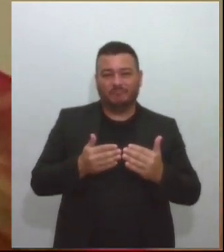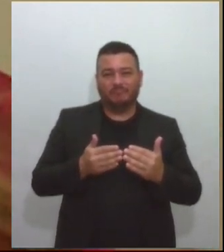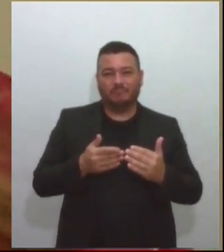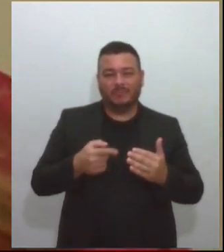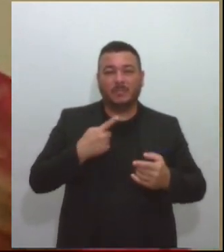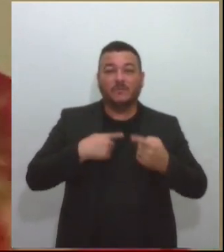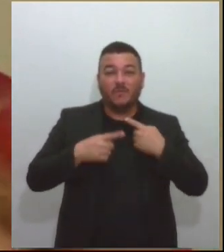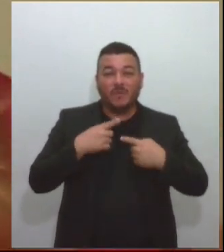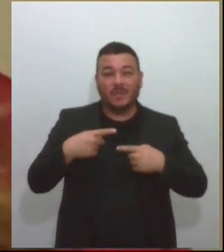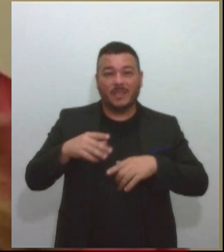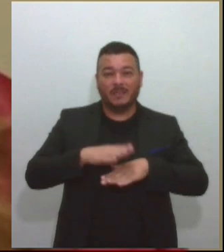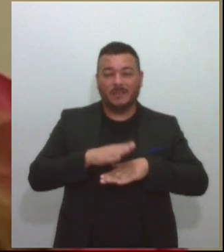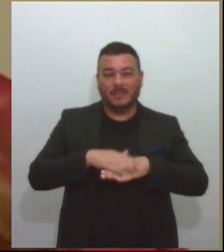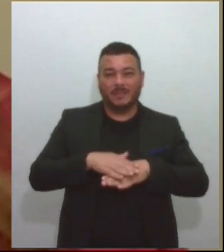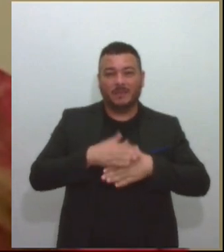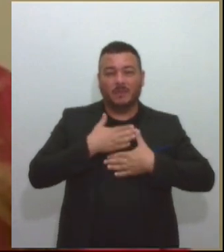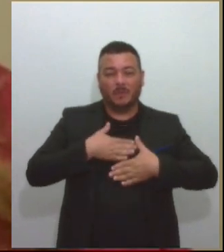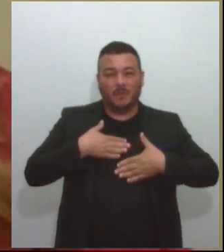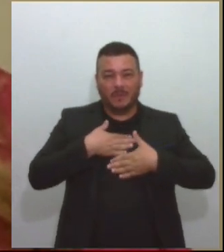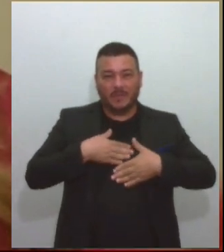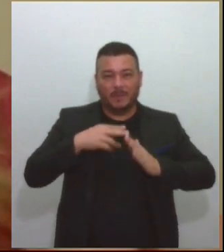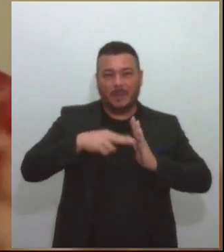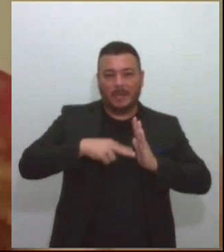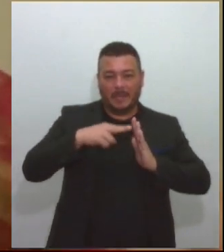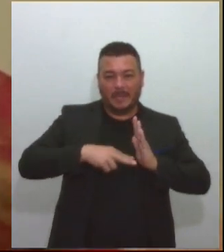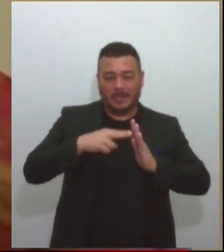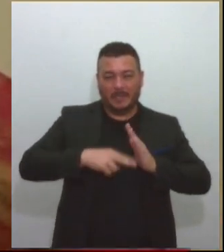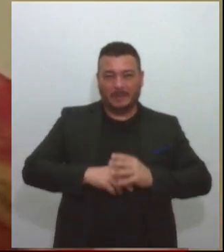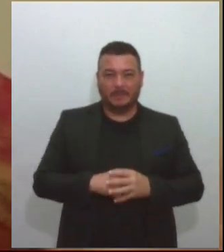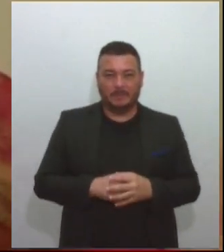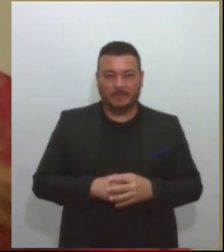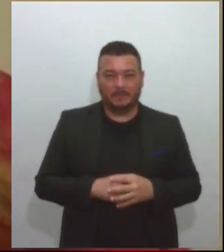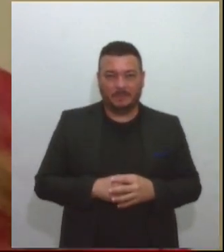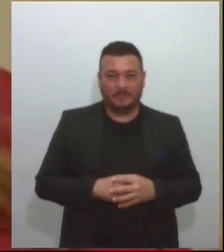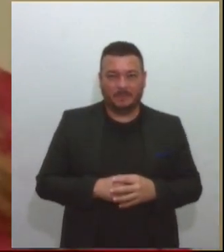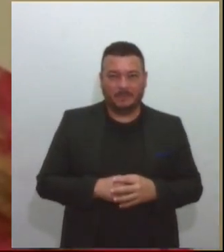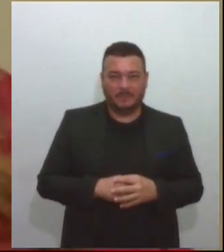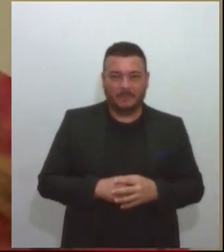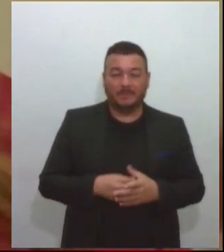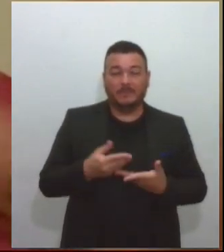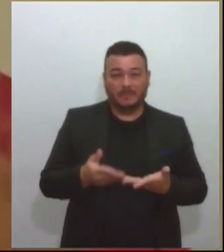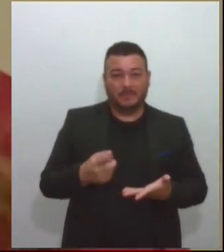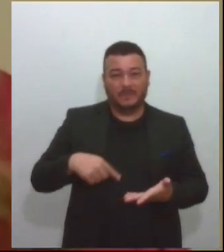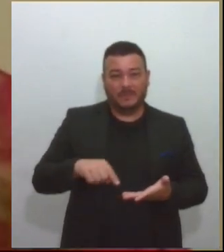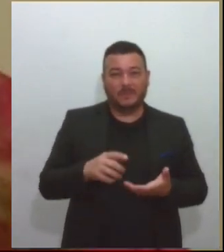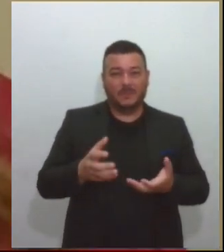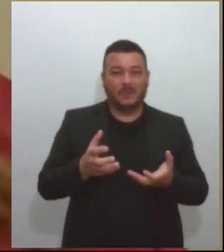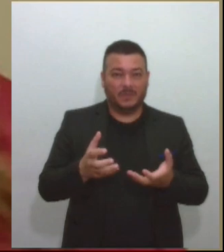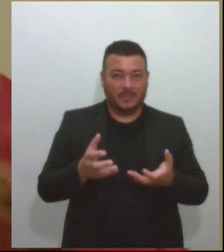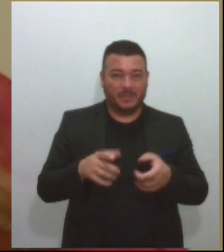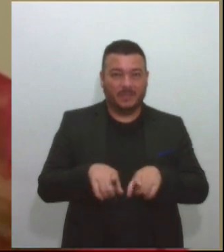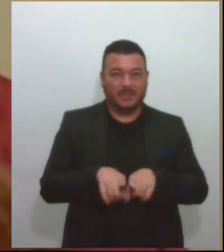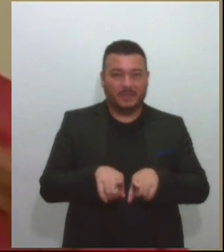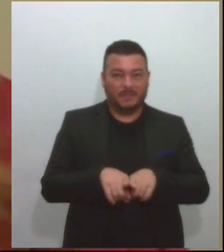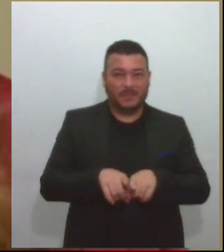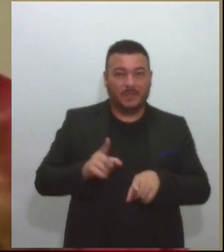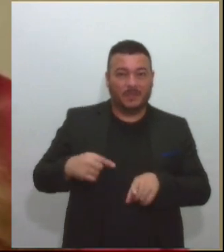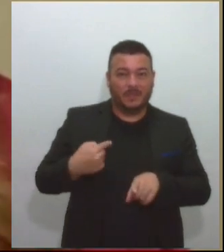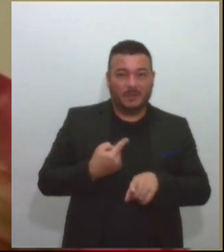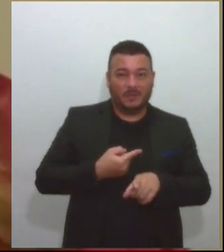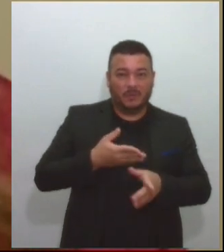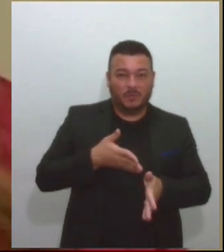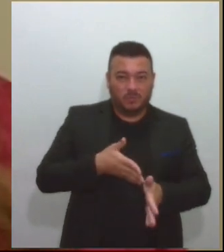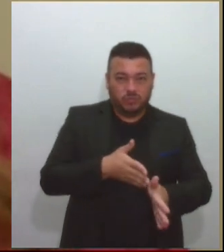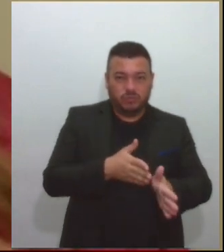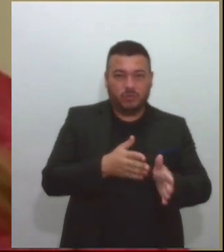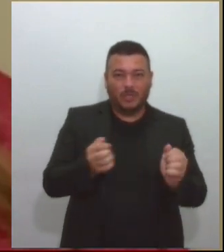prazer pela leitura, essa vontade de ler. É isso que a gente quer levar, né? Porque nós caminhamos juntos, de braços